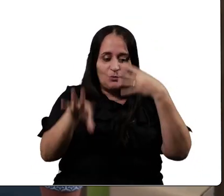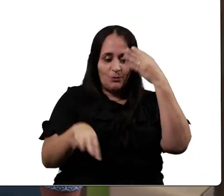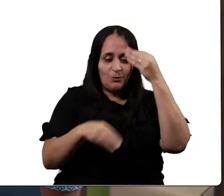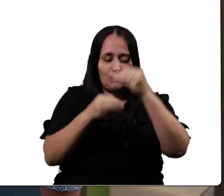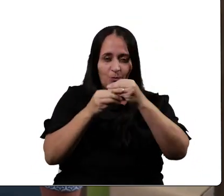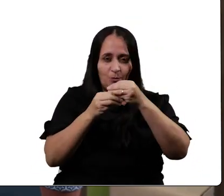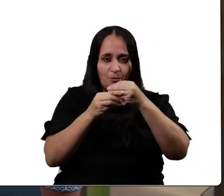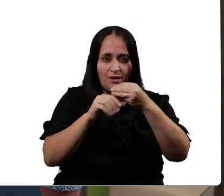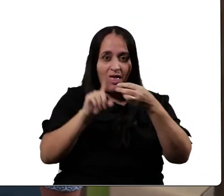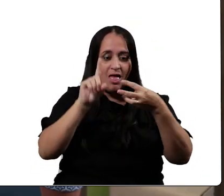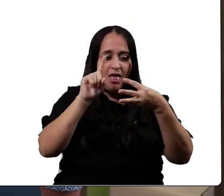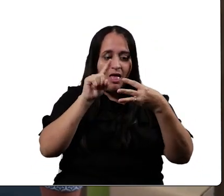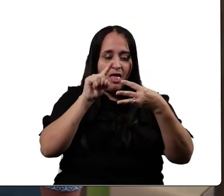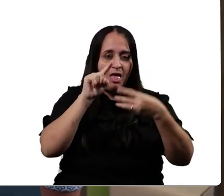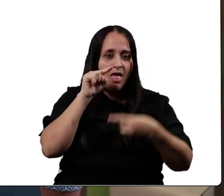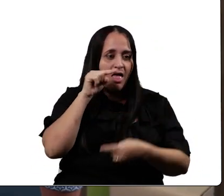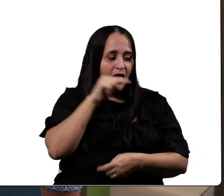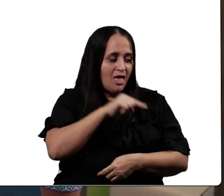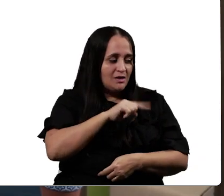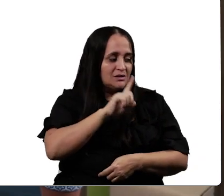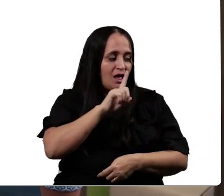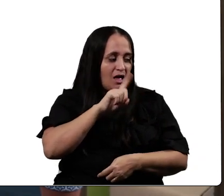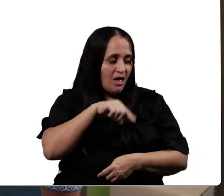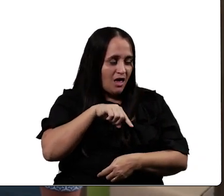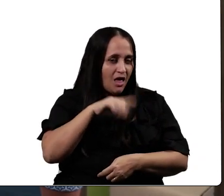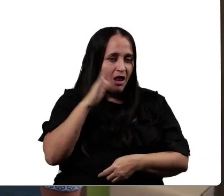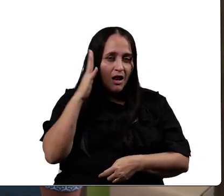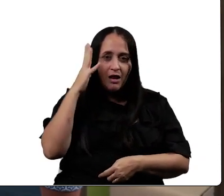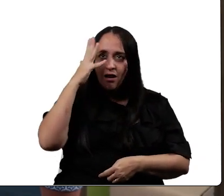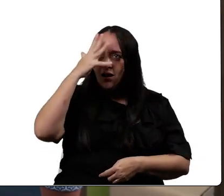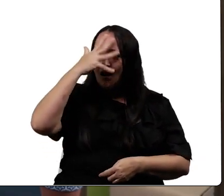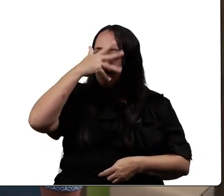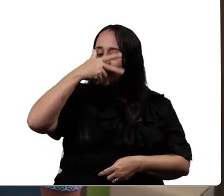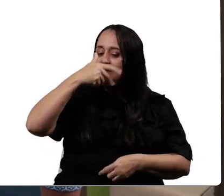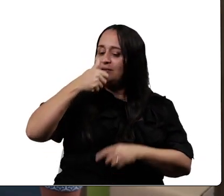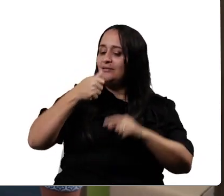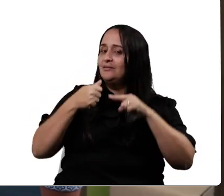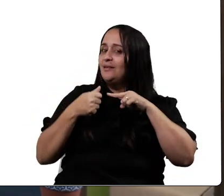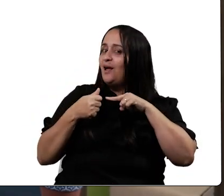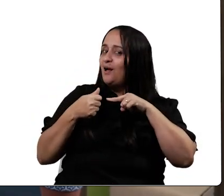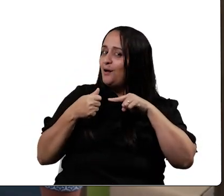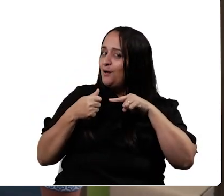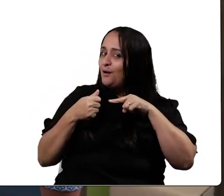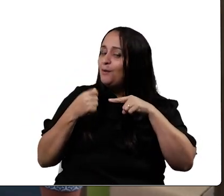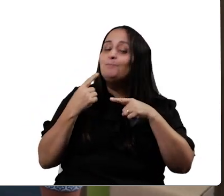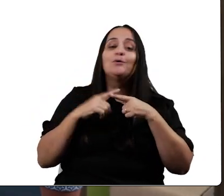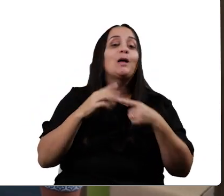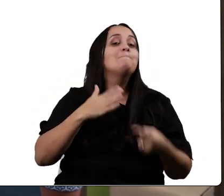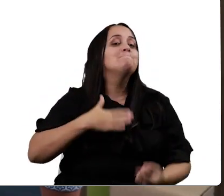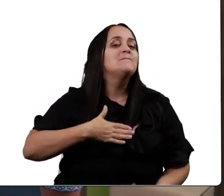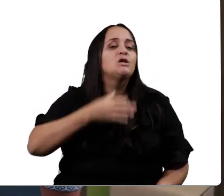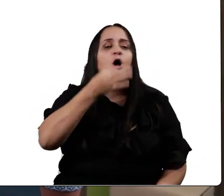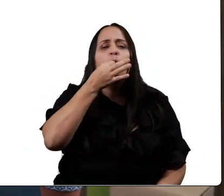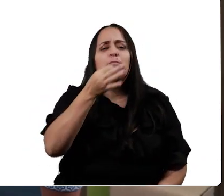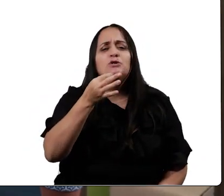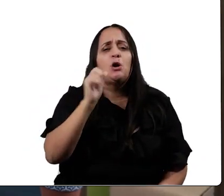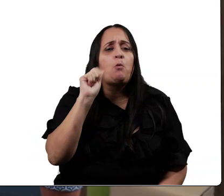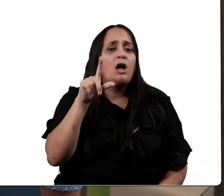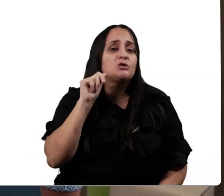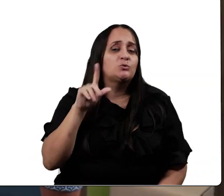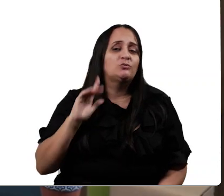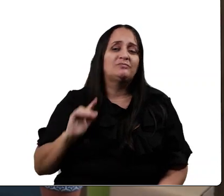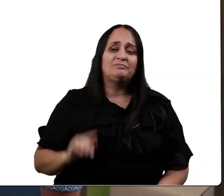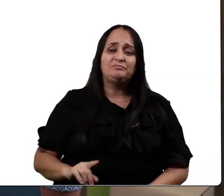blusa. Porque eu acho que ela é linda, porque eu gosto de azul. Mas se você não gosta de